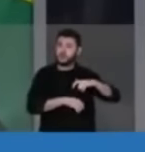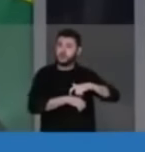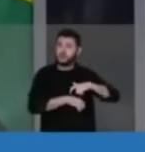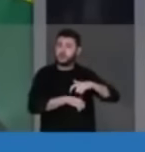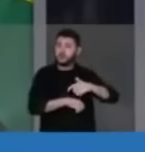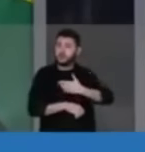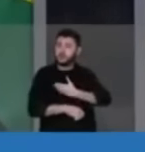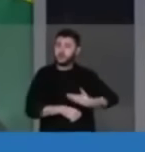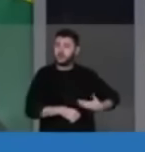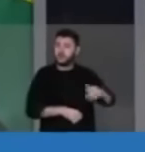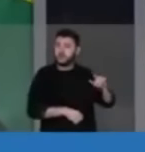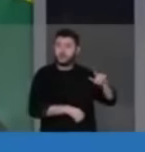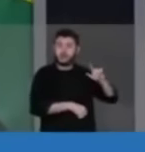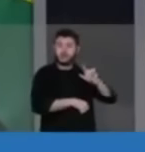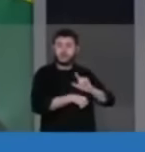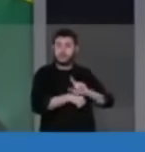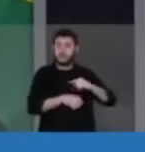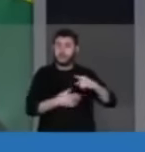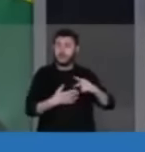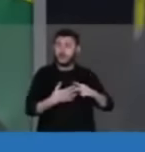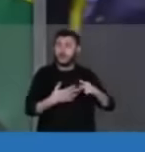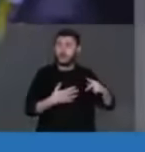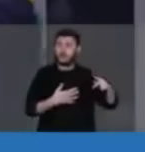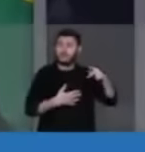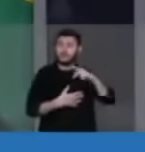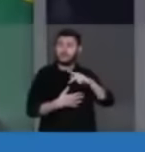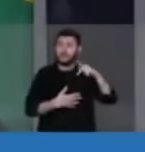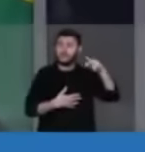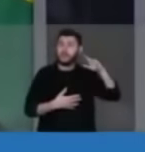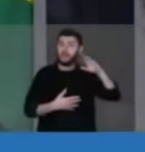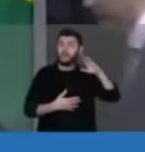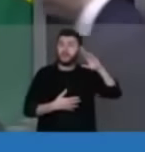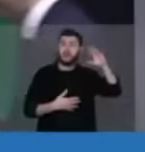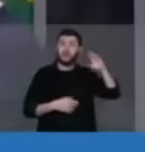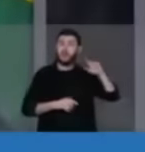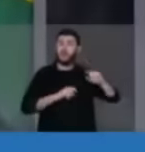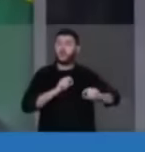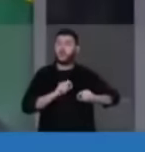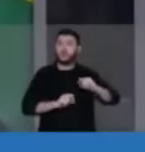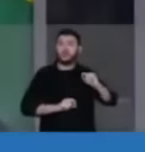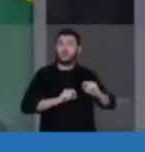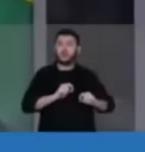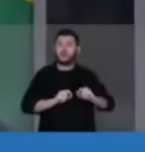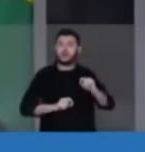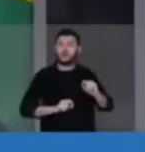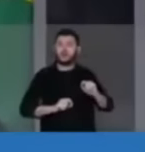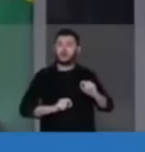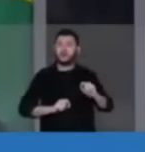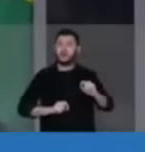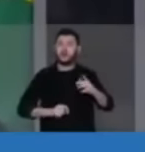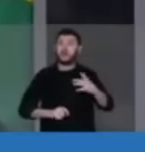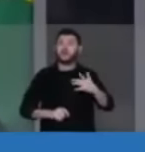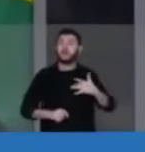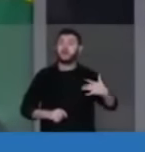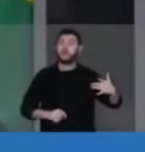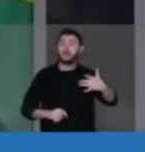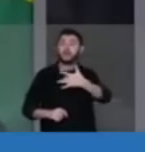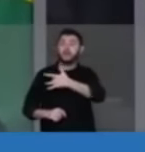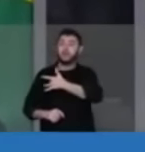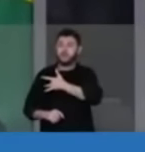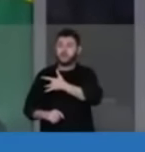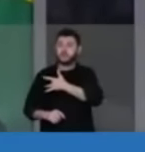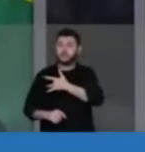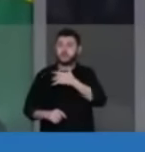de saúde isso está em consonância com todas as pesquisas que se faz em